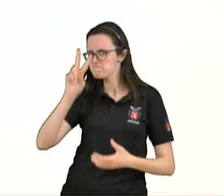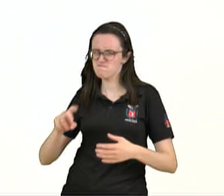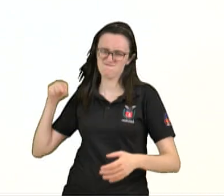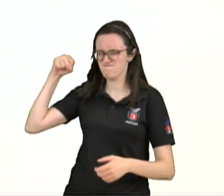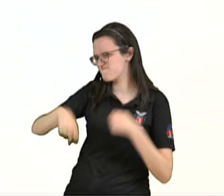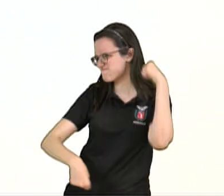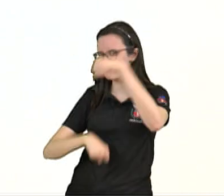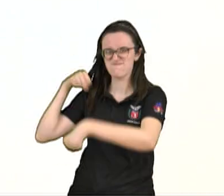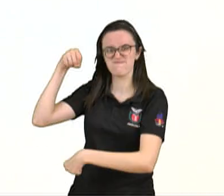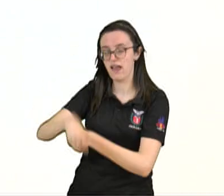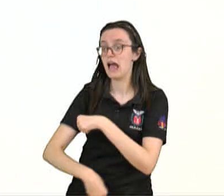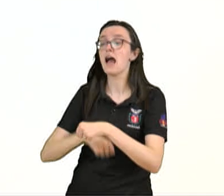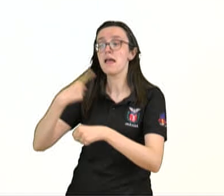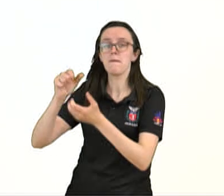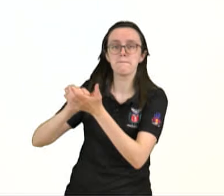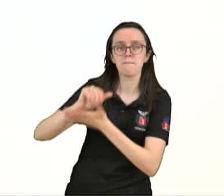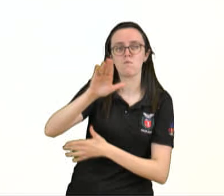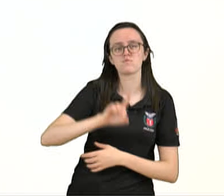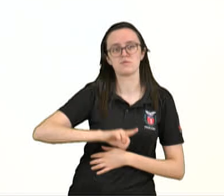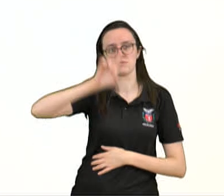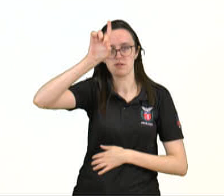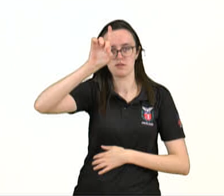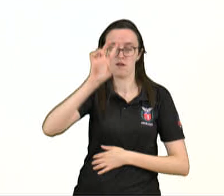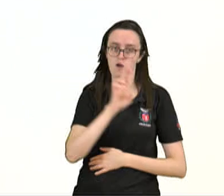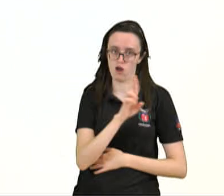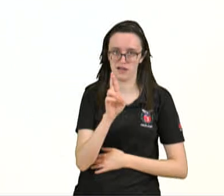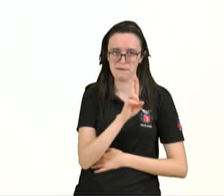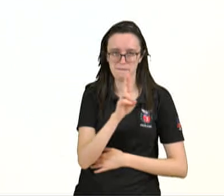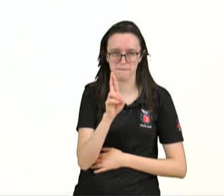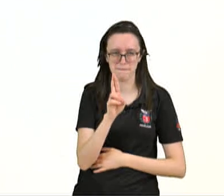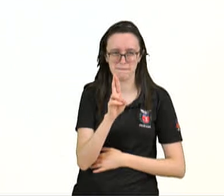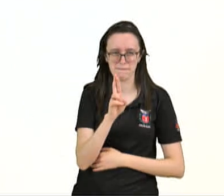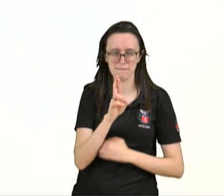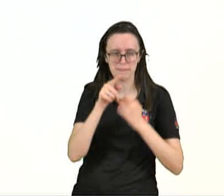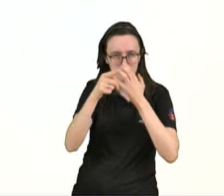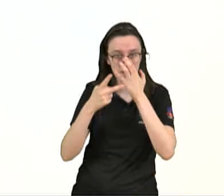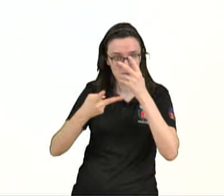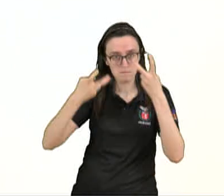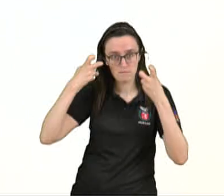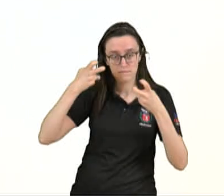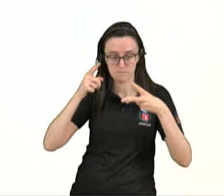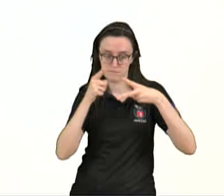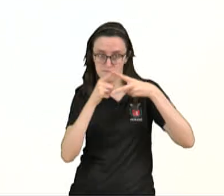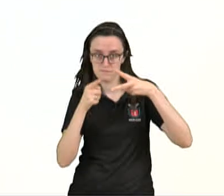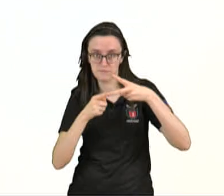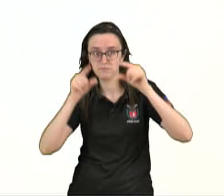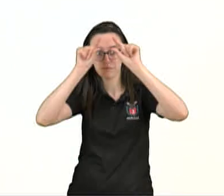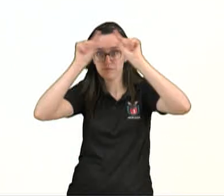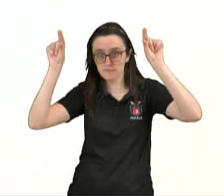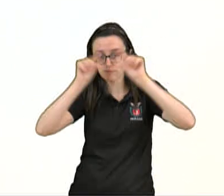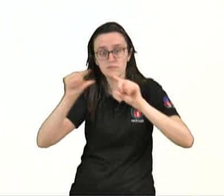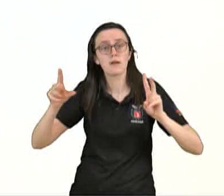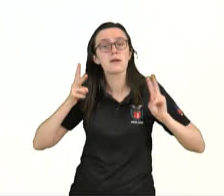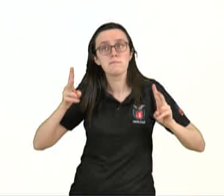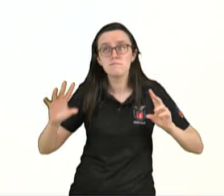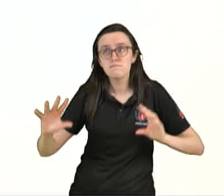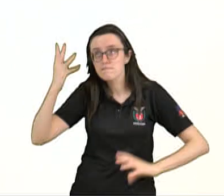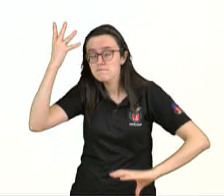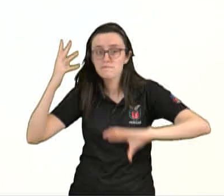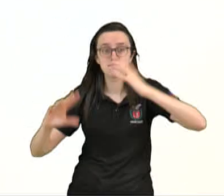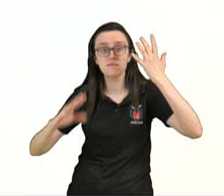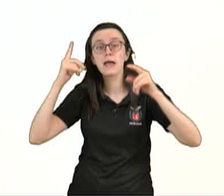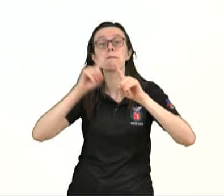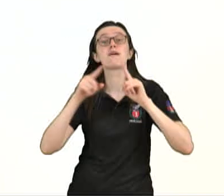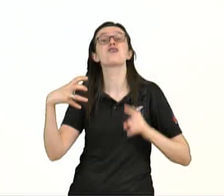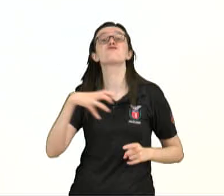e expulsos em Roraima. Então, elas, apesar de motivadoras pelo mesmo fato, elas foram